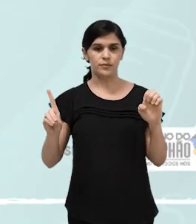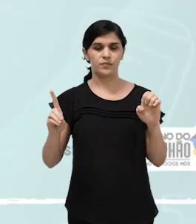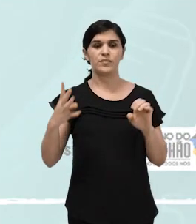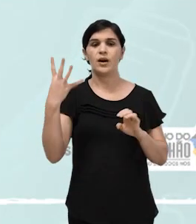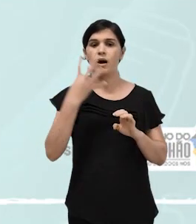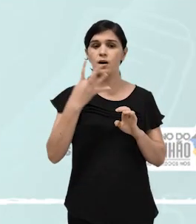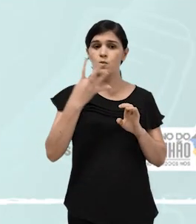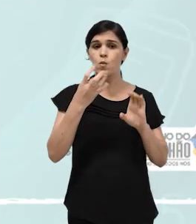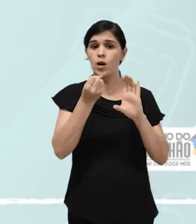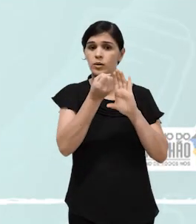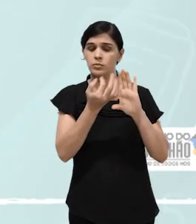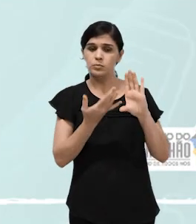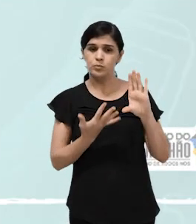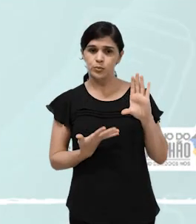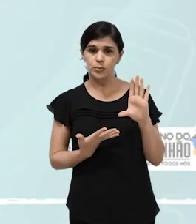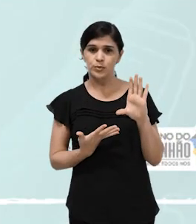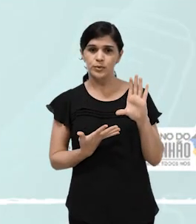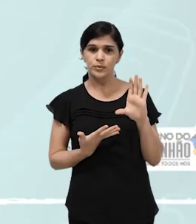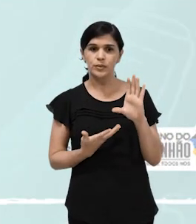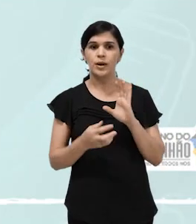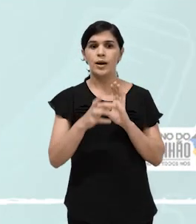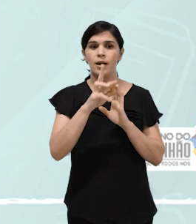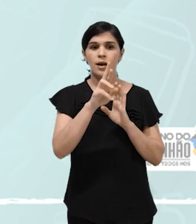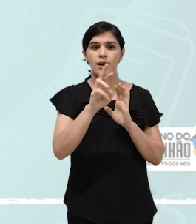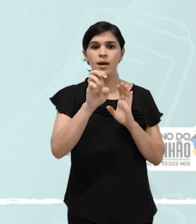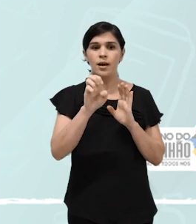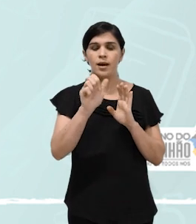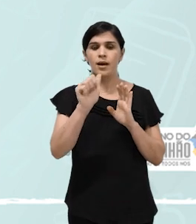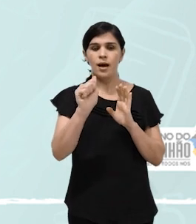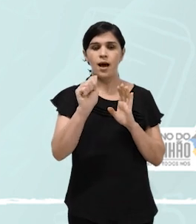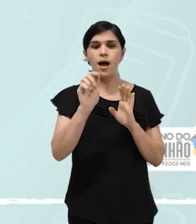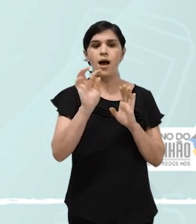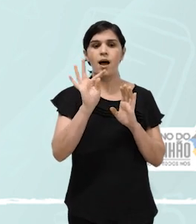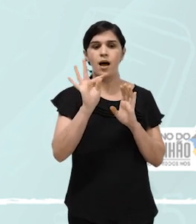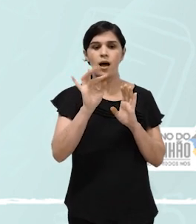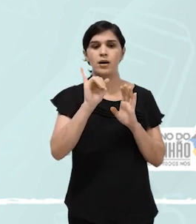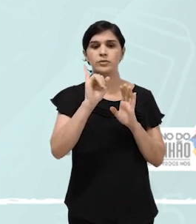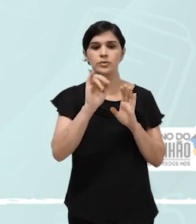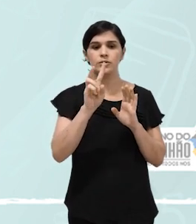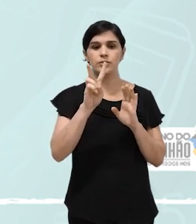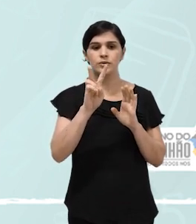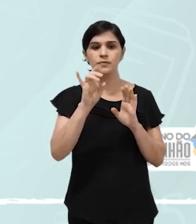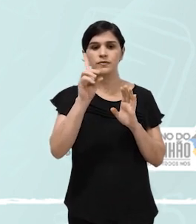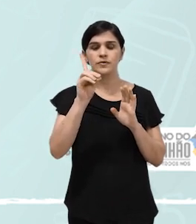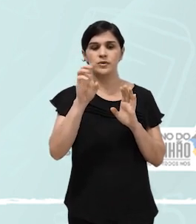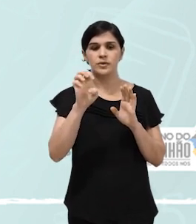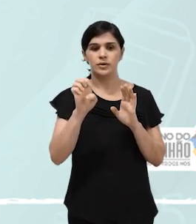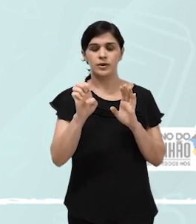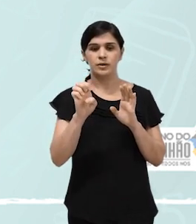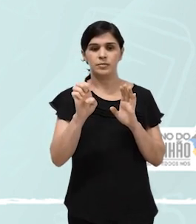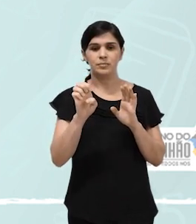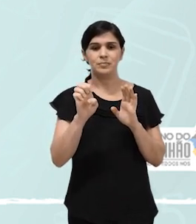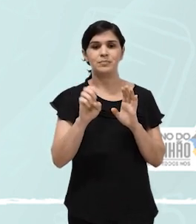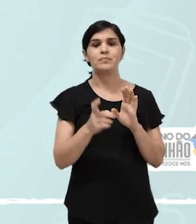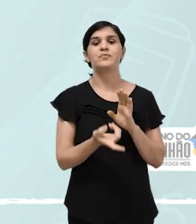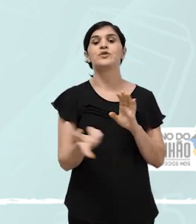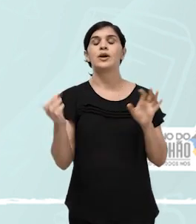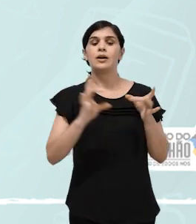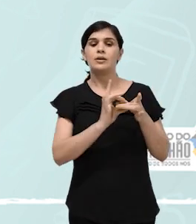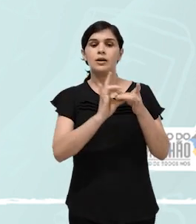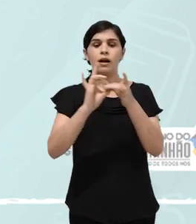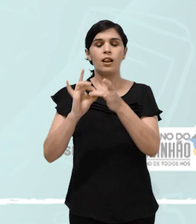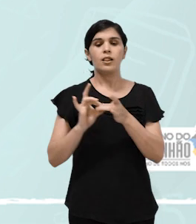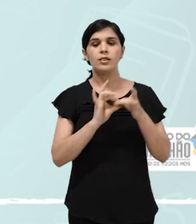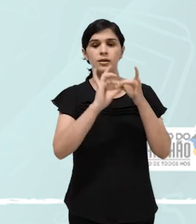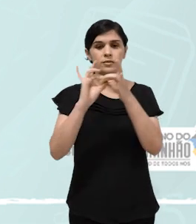trabalhar é a reatividade. Olha aqui, a reatividade de um elemento químico está associada à